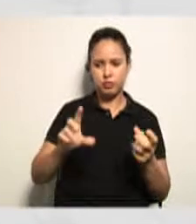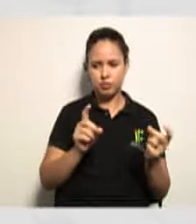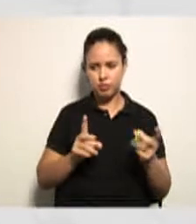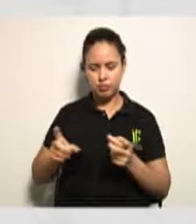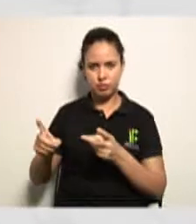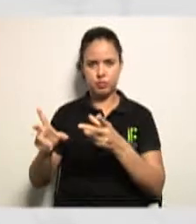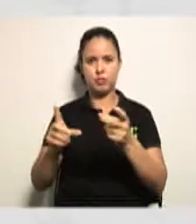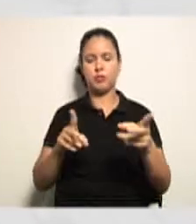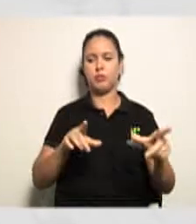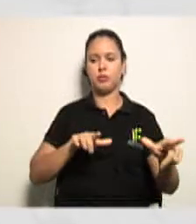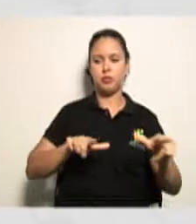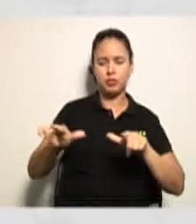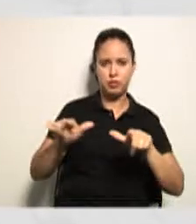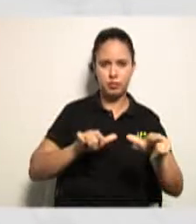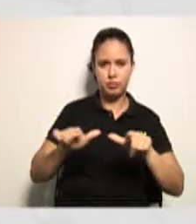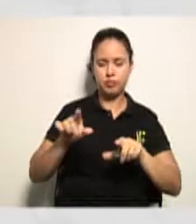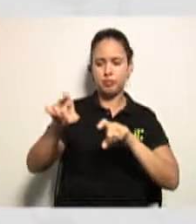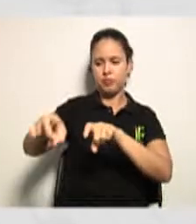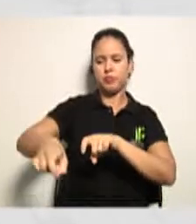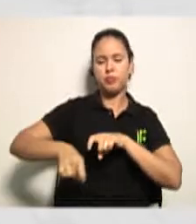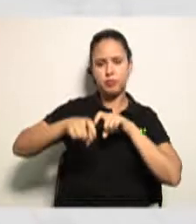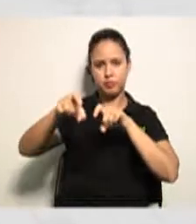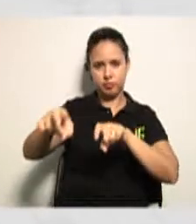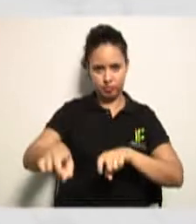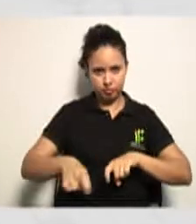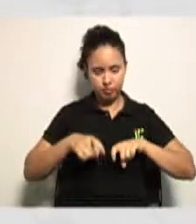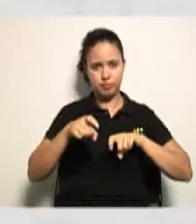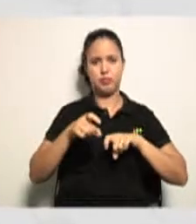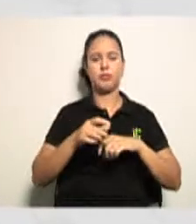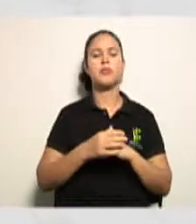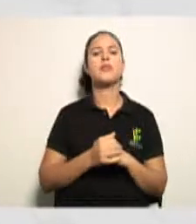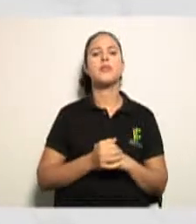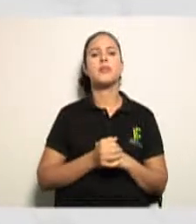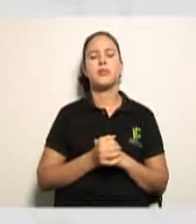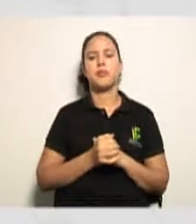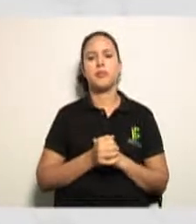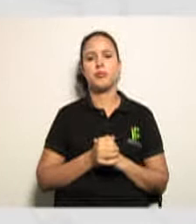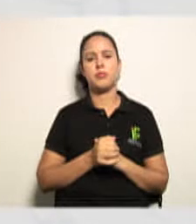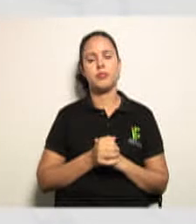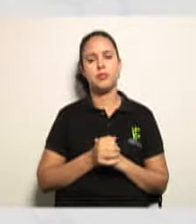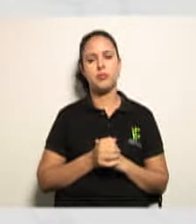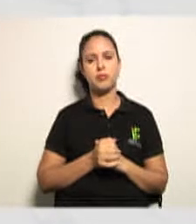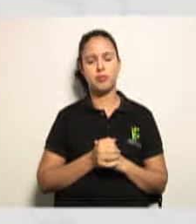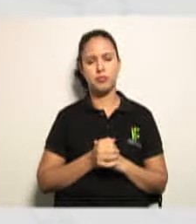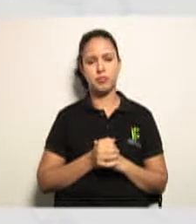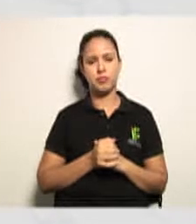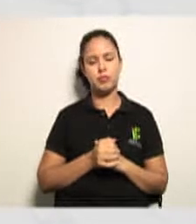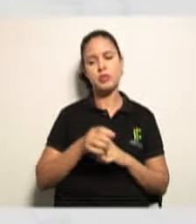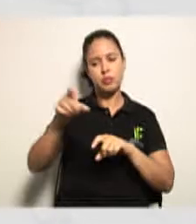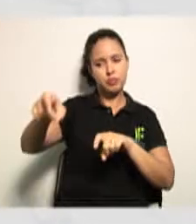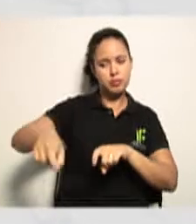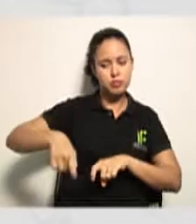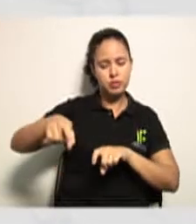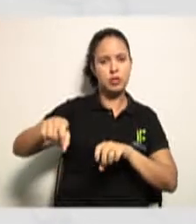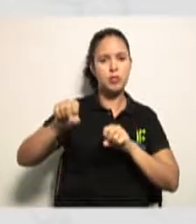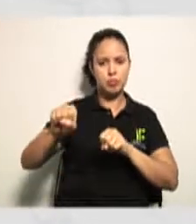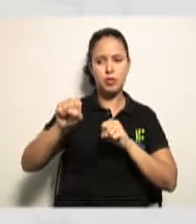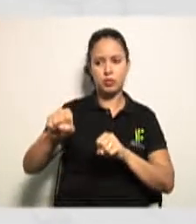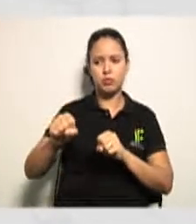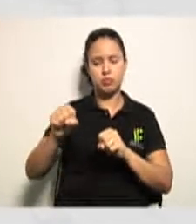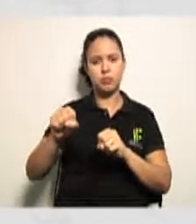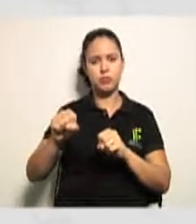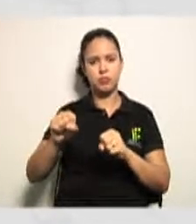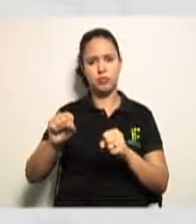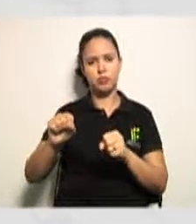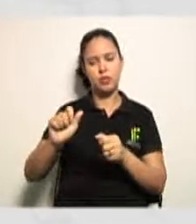serviços. O agropecuário ele vai tramitar aí nessas questões, pode ser tanto comercial ou só de produção,